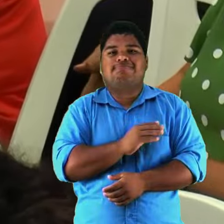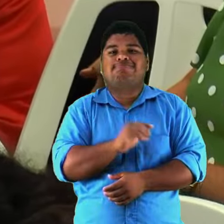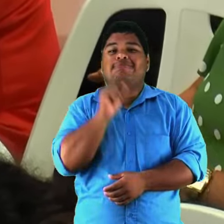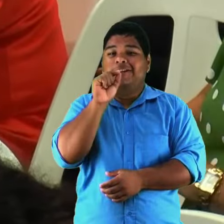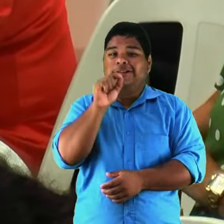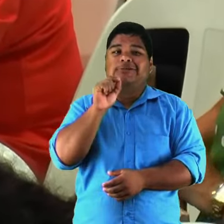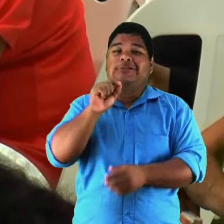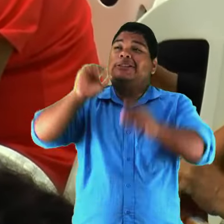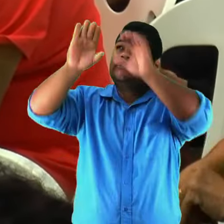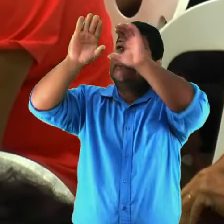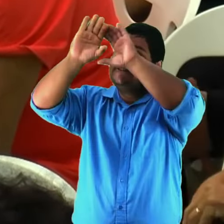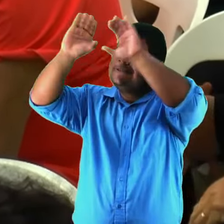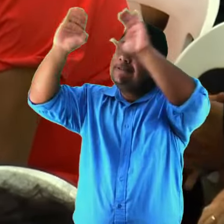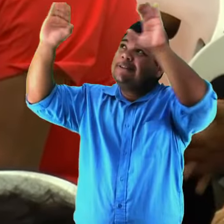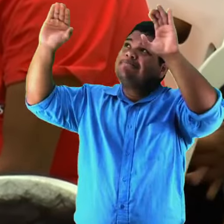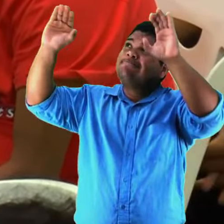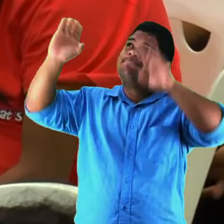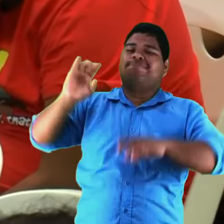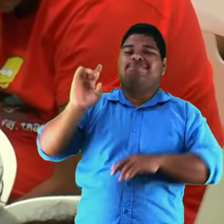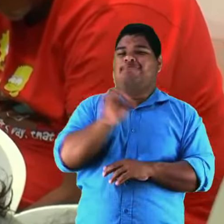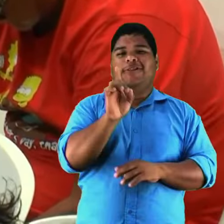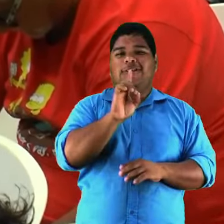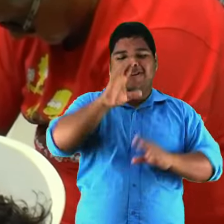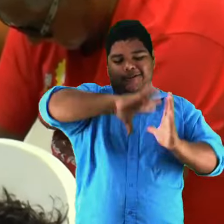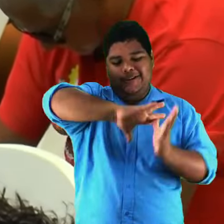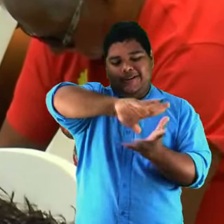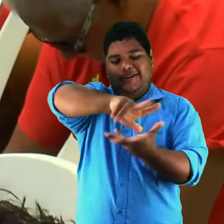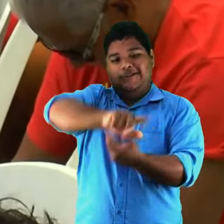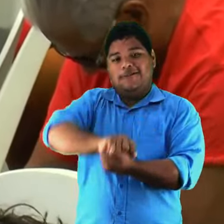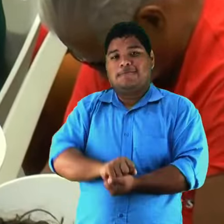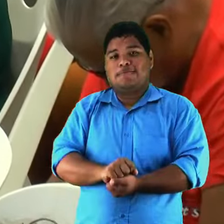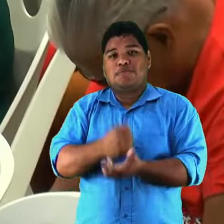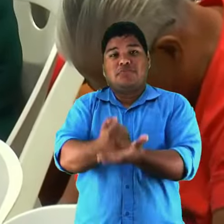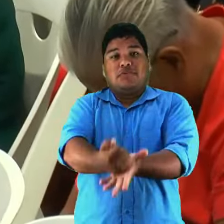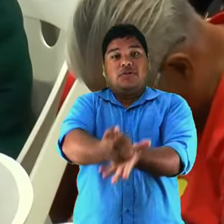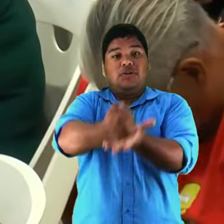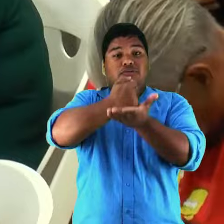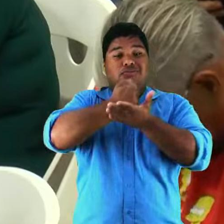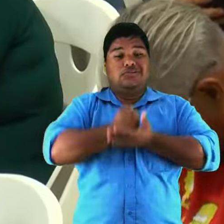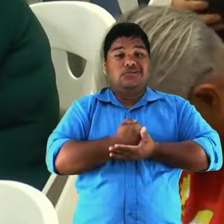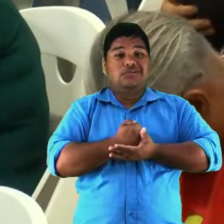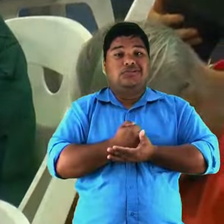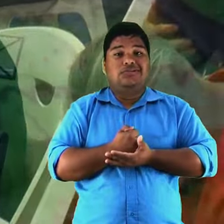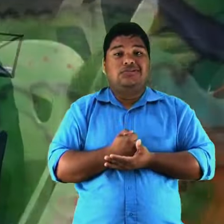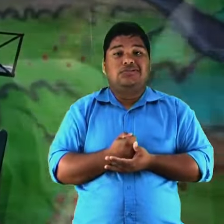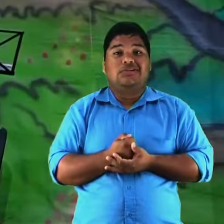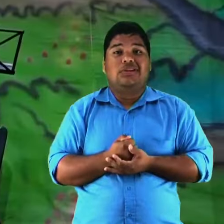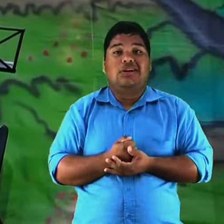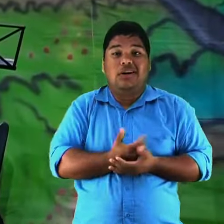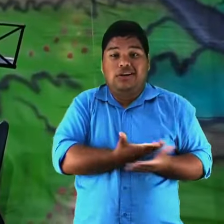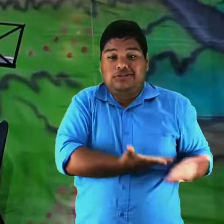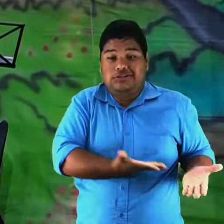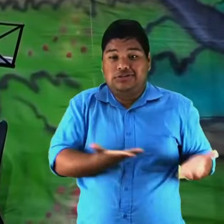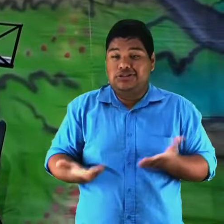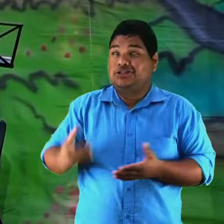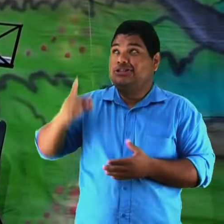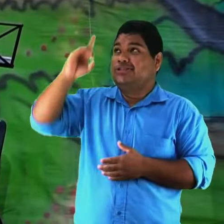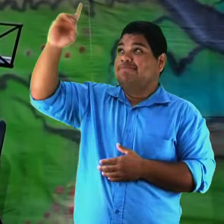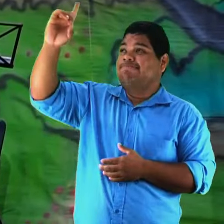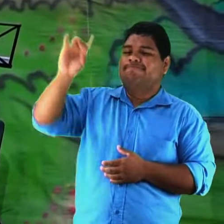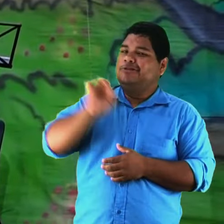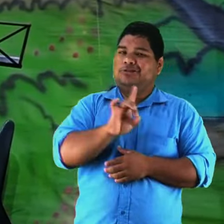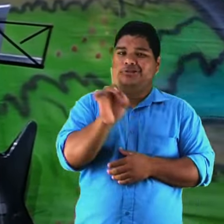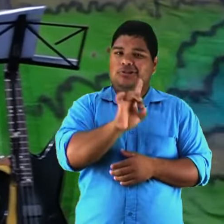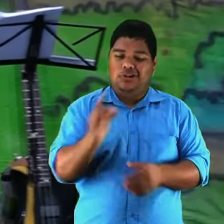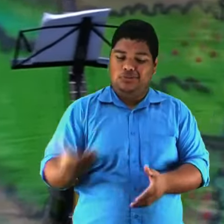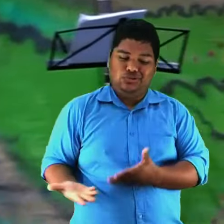celestial, não terreno. Ajuda-nos a servir a Ti, não o dinheiro.